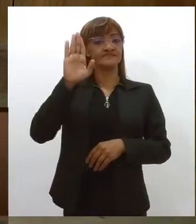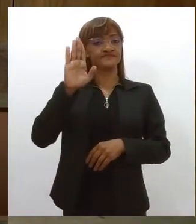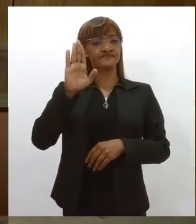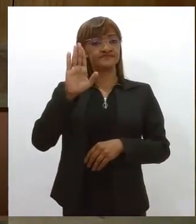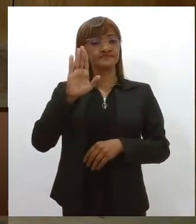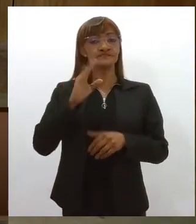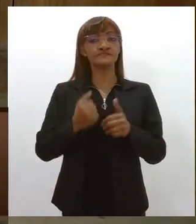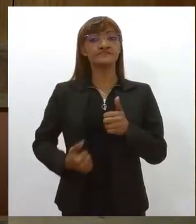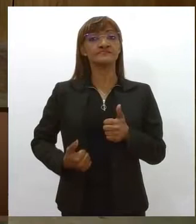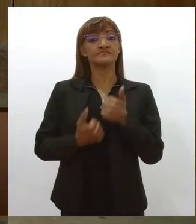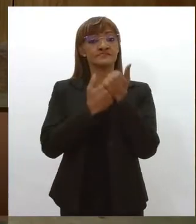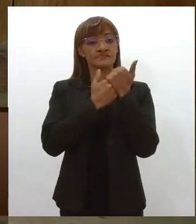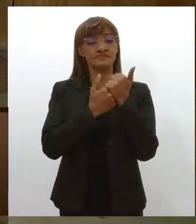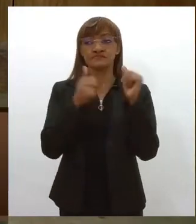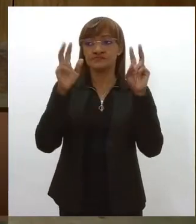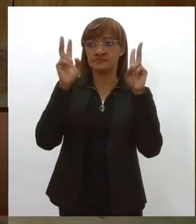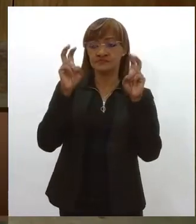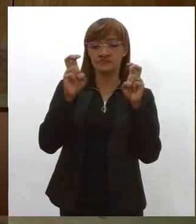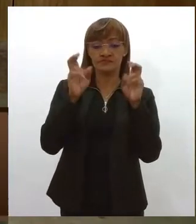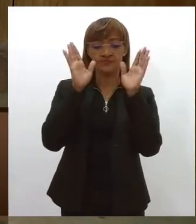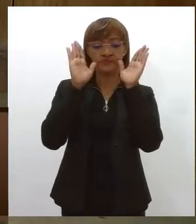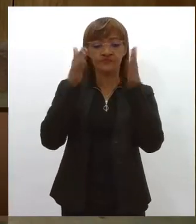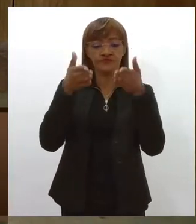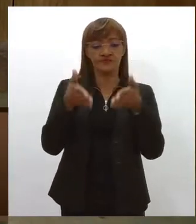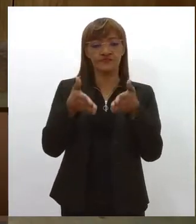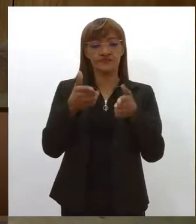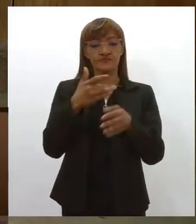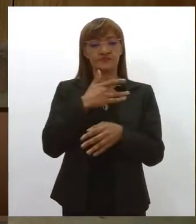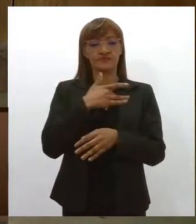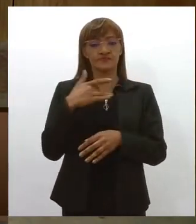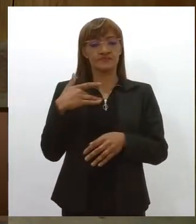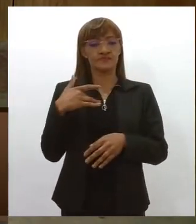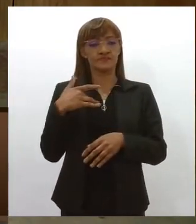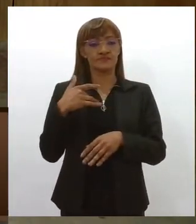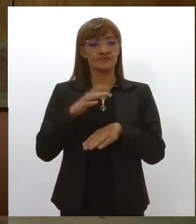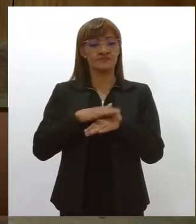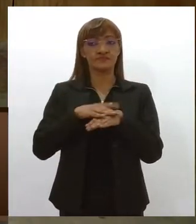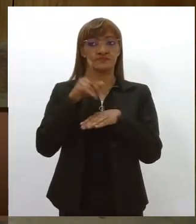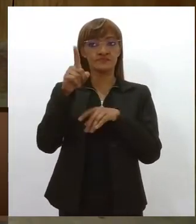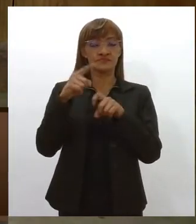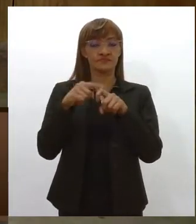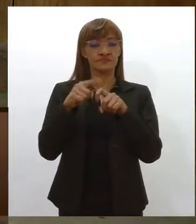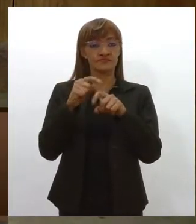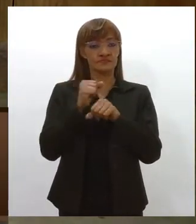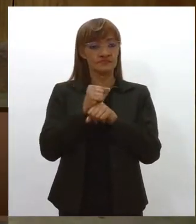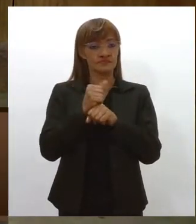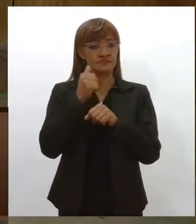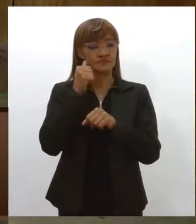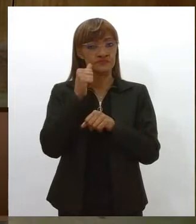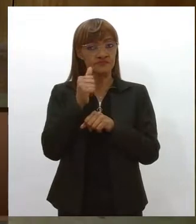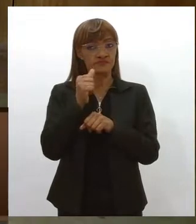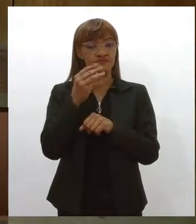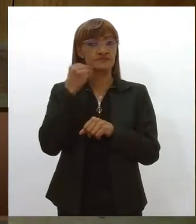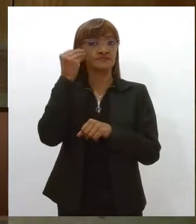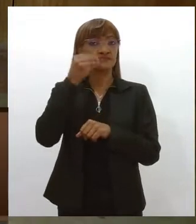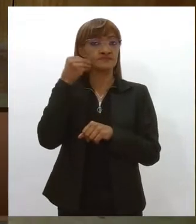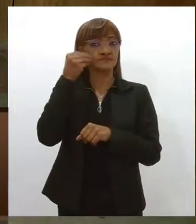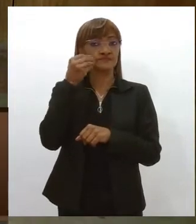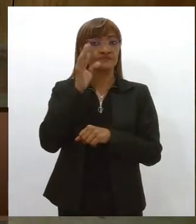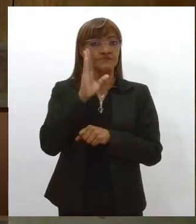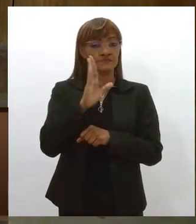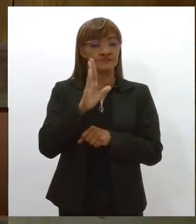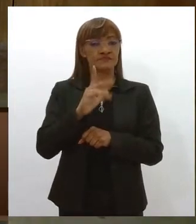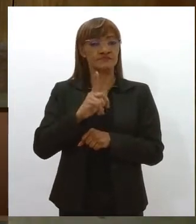justamente voltadas para a saúde, que você é uma médica da família, inclusive, conhece de perto a realidade, né, aí no interior